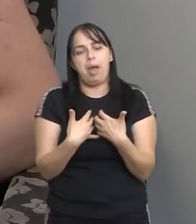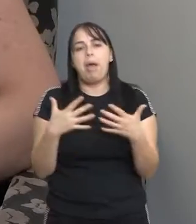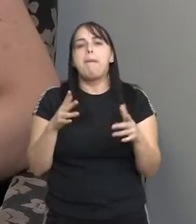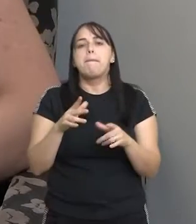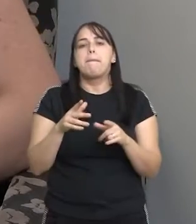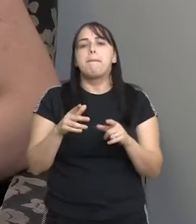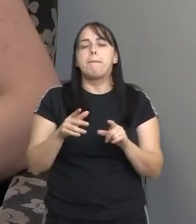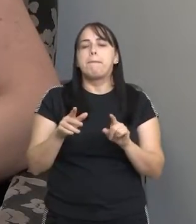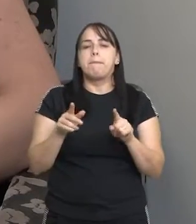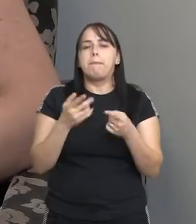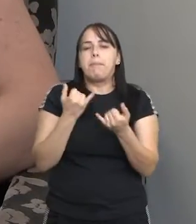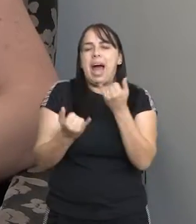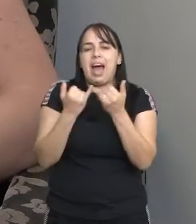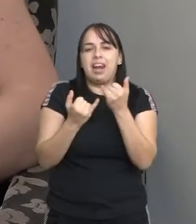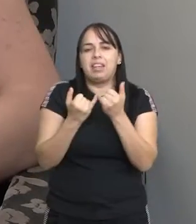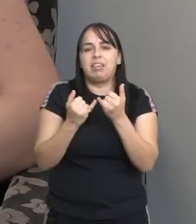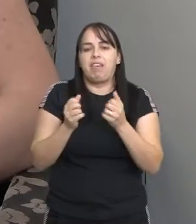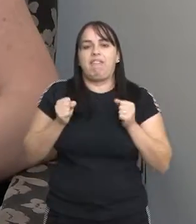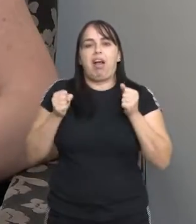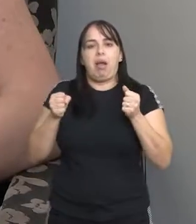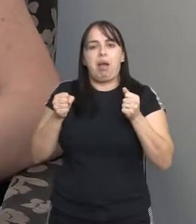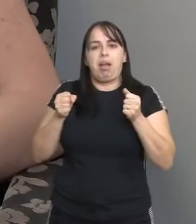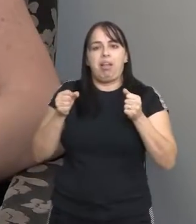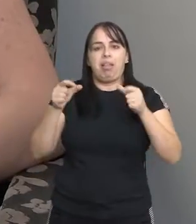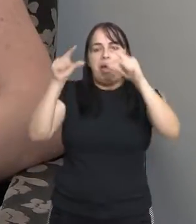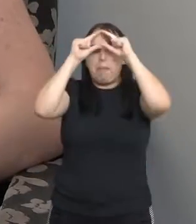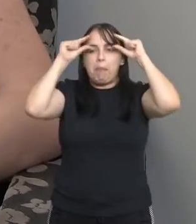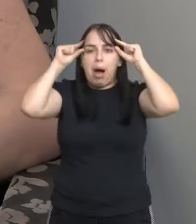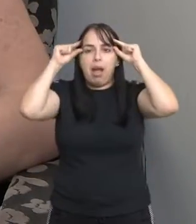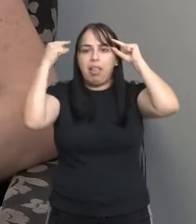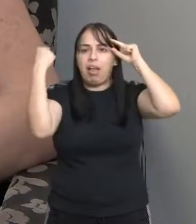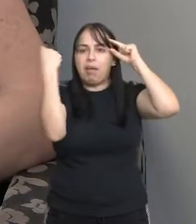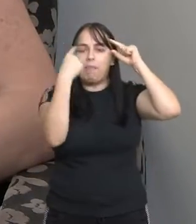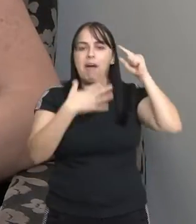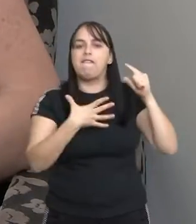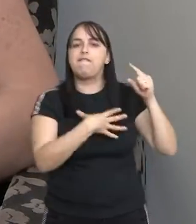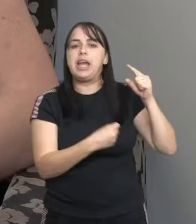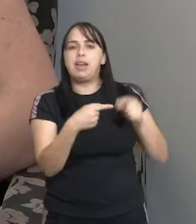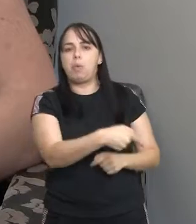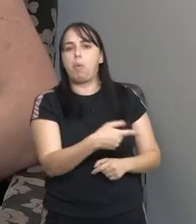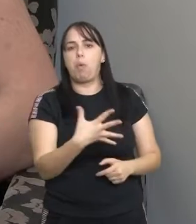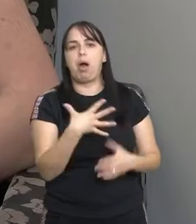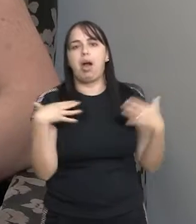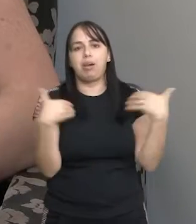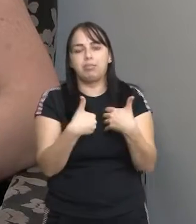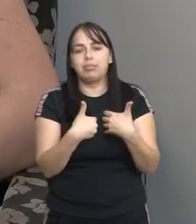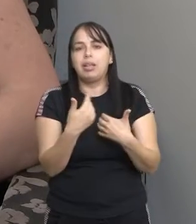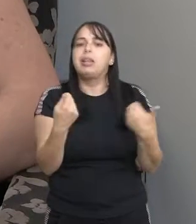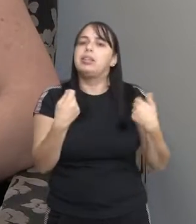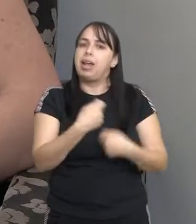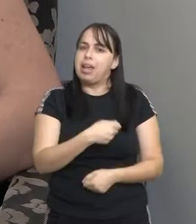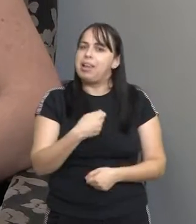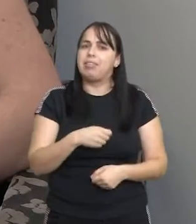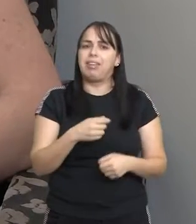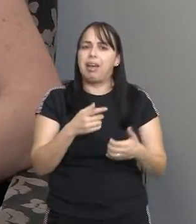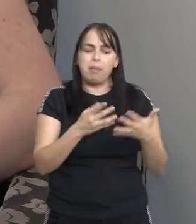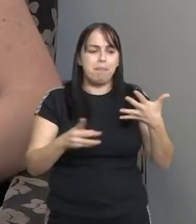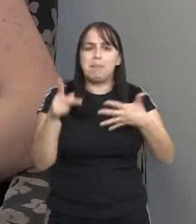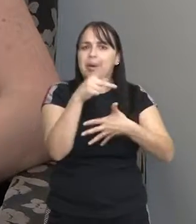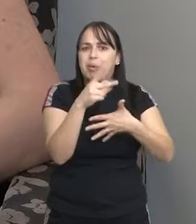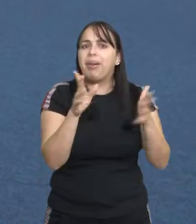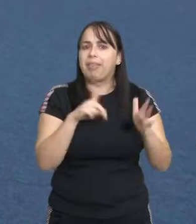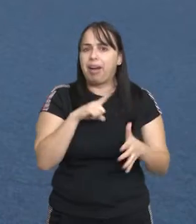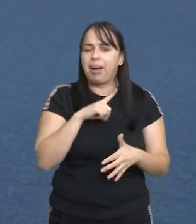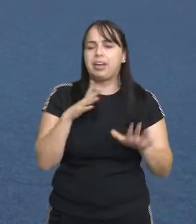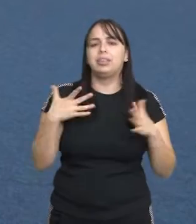quase que usando um cartaz assim na testa, entendeu? Para dizer que é um autista e que tem